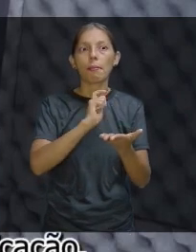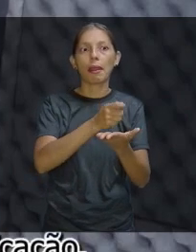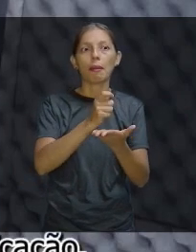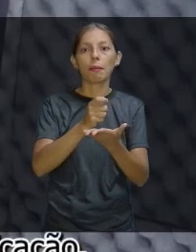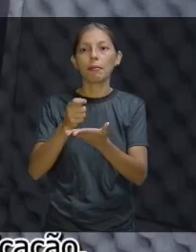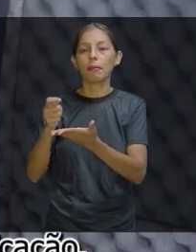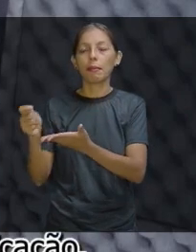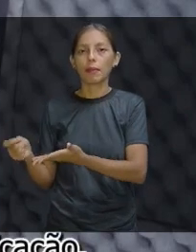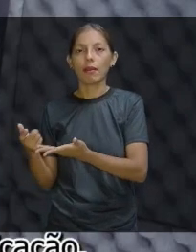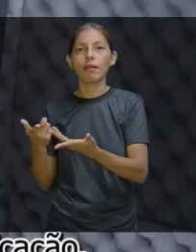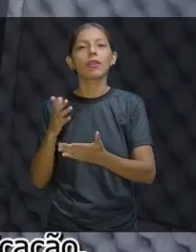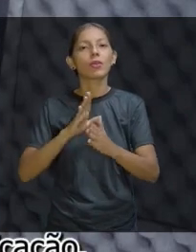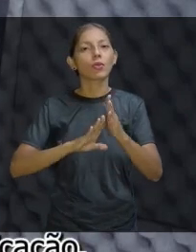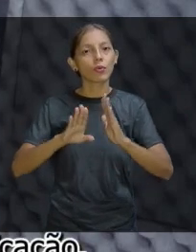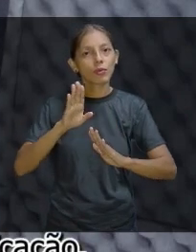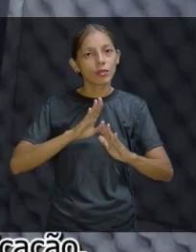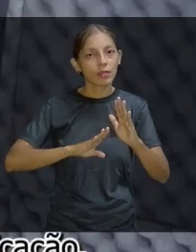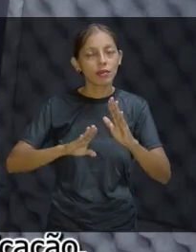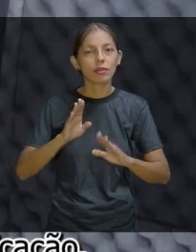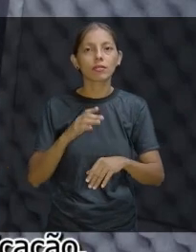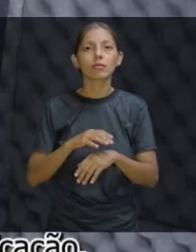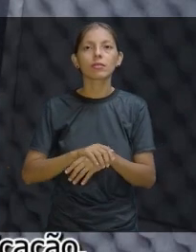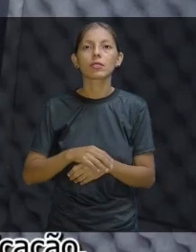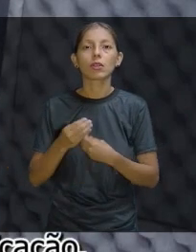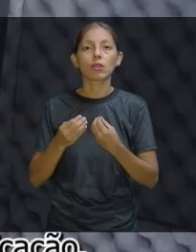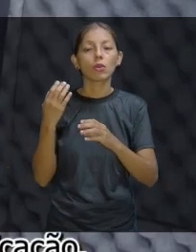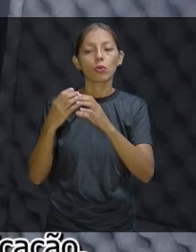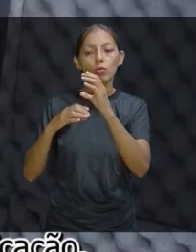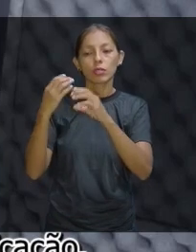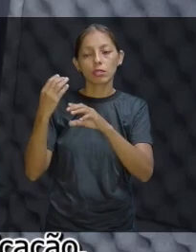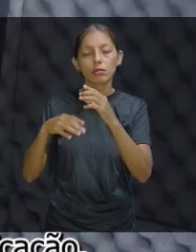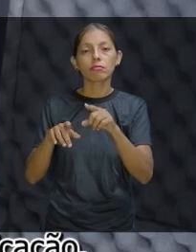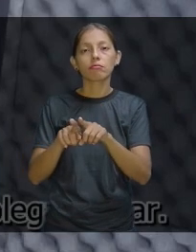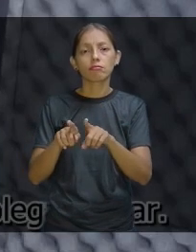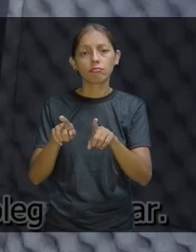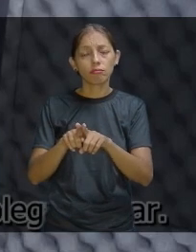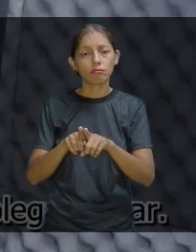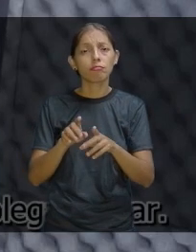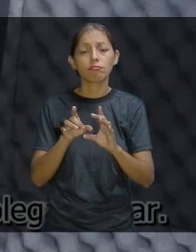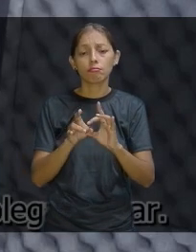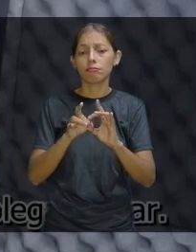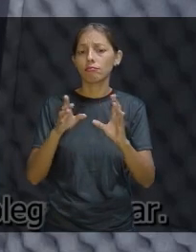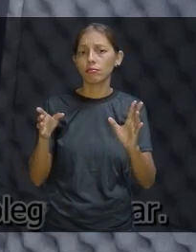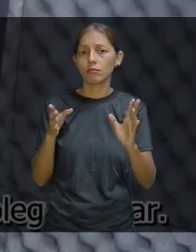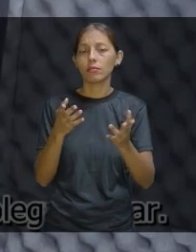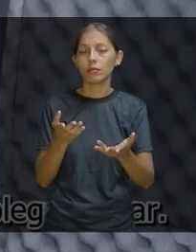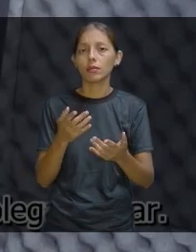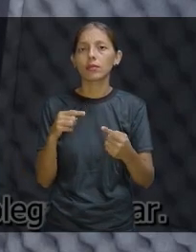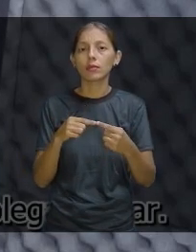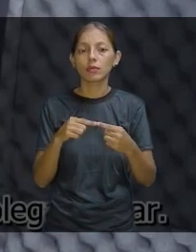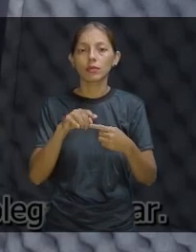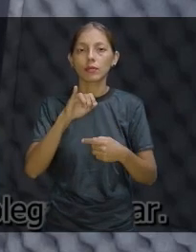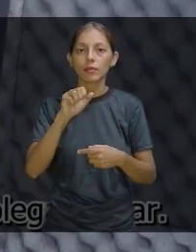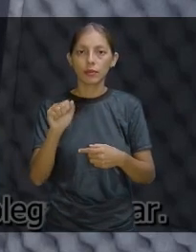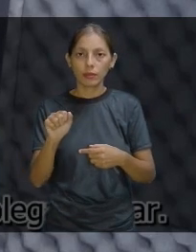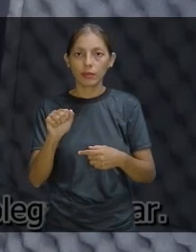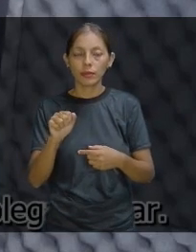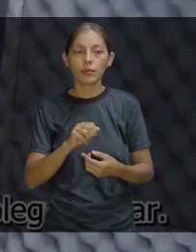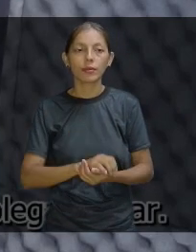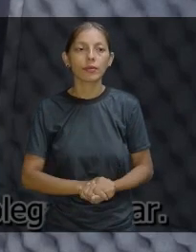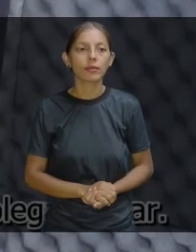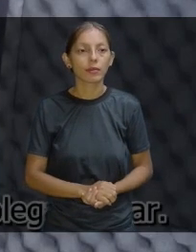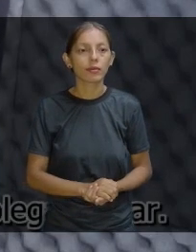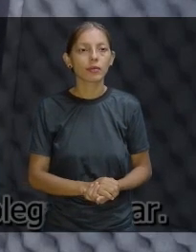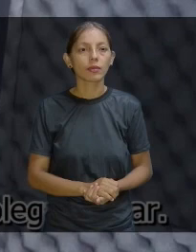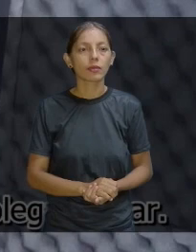dos meios de comunicação, porque as plataformas também são meios de comunicação. Então, aí entra a questão humana,